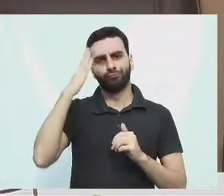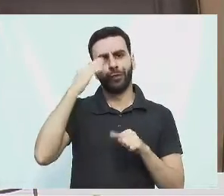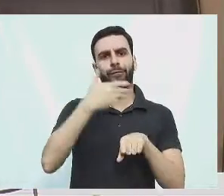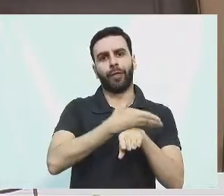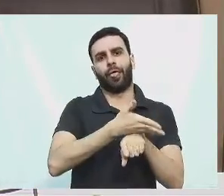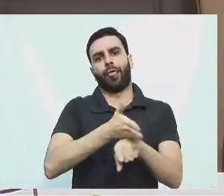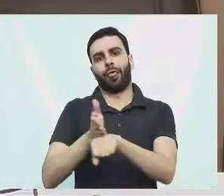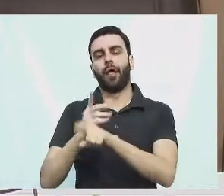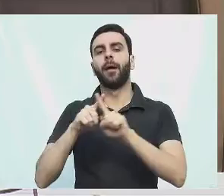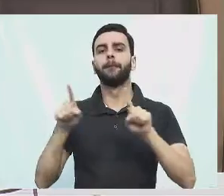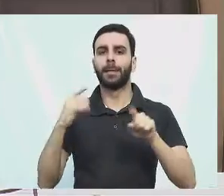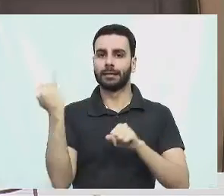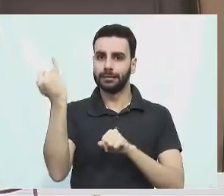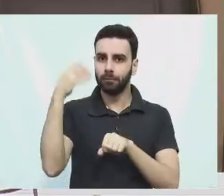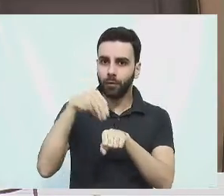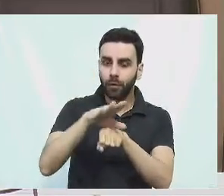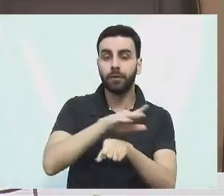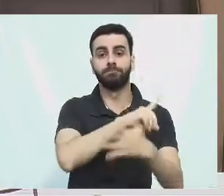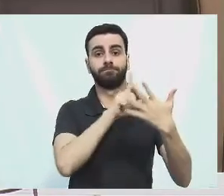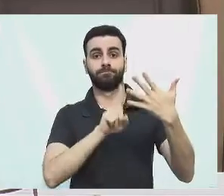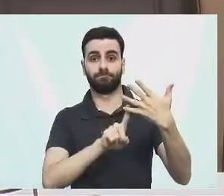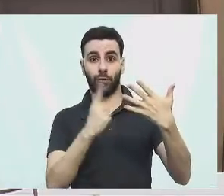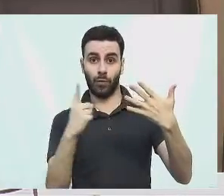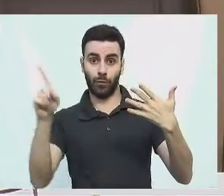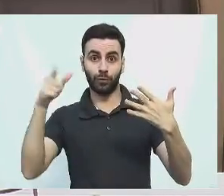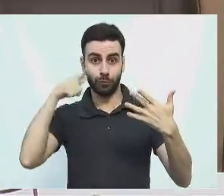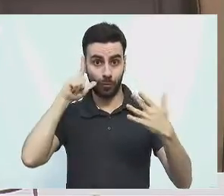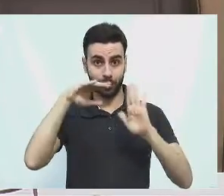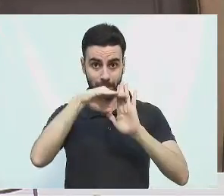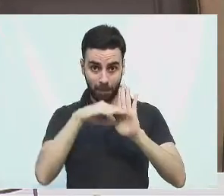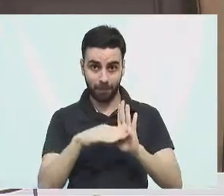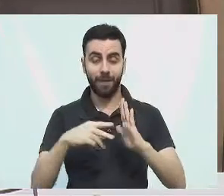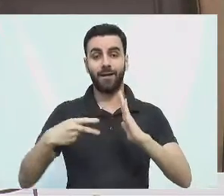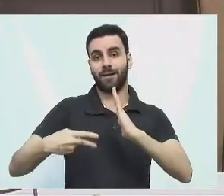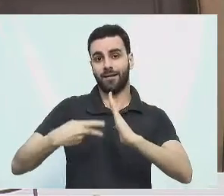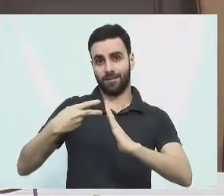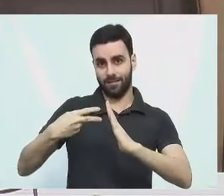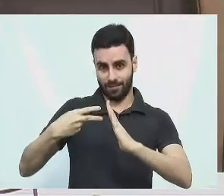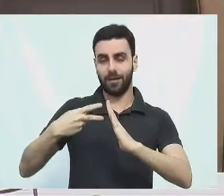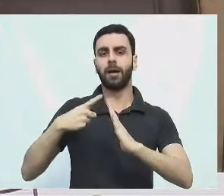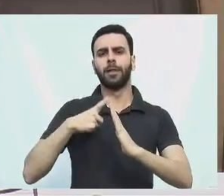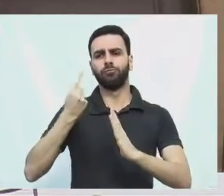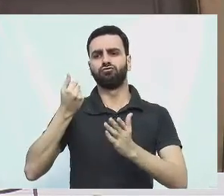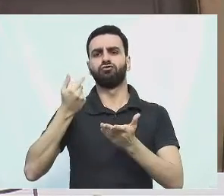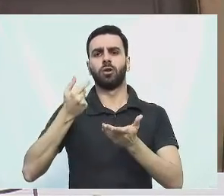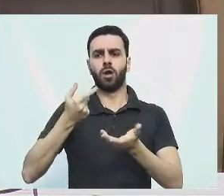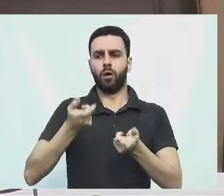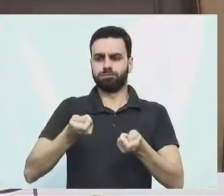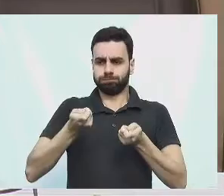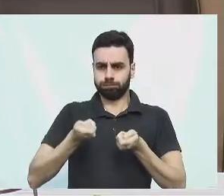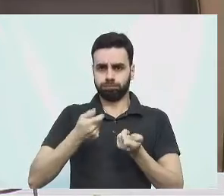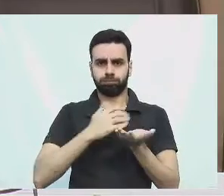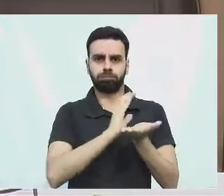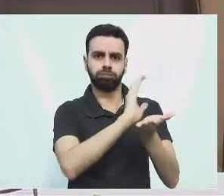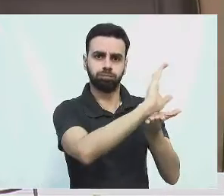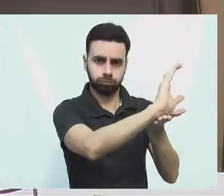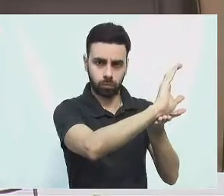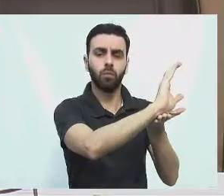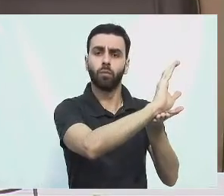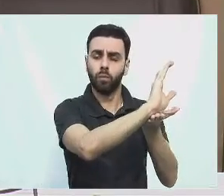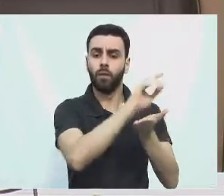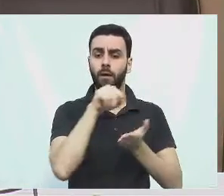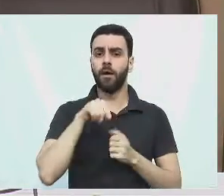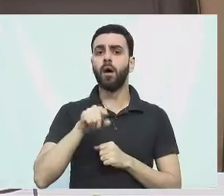estendendo, mas acho que vale também falar da Câmara. Aqui foi falado de devolução de recursos. Essa casa